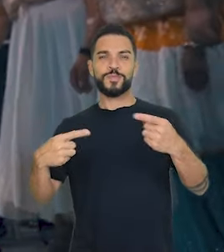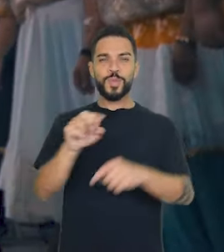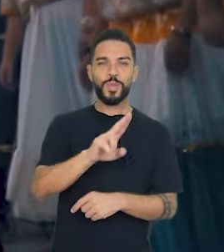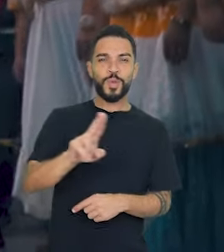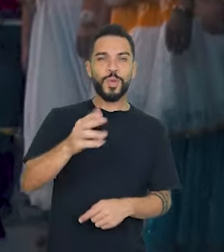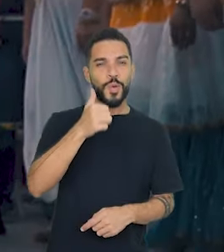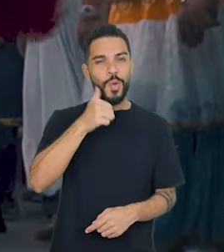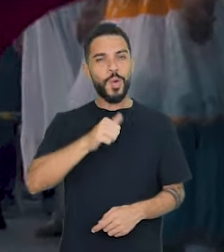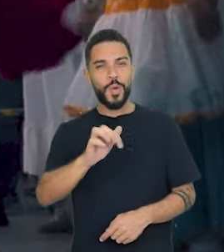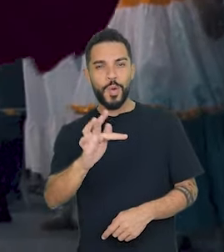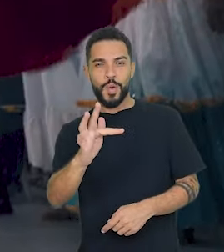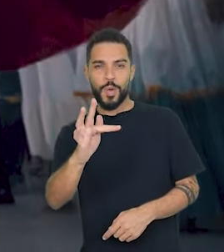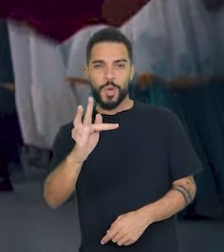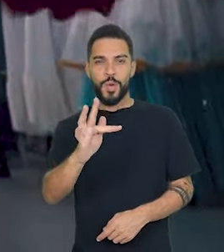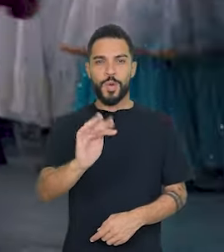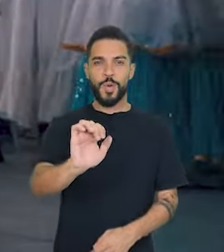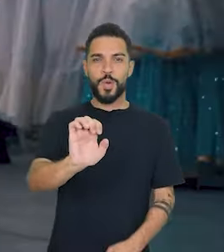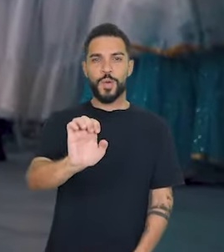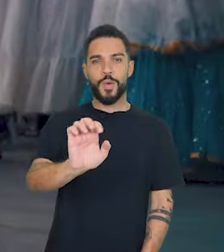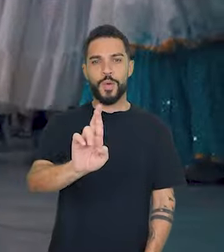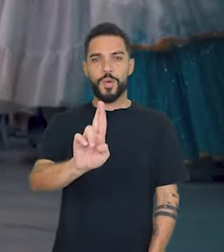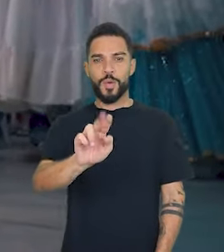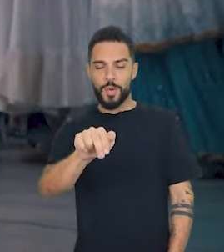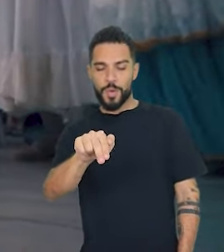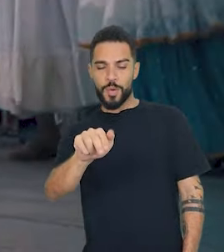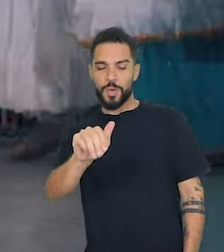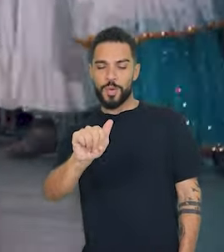Fernanda, nossa divina